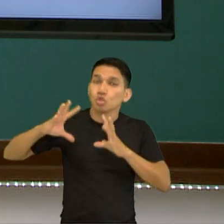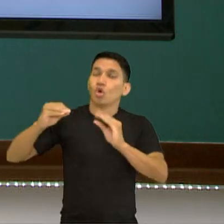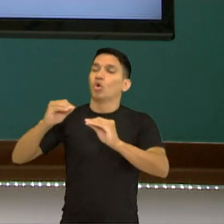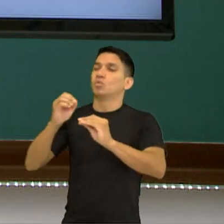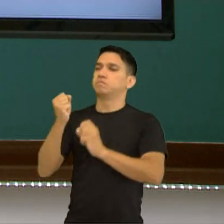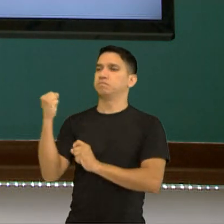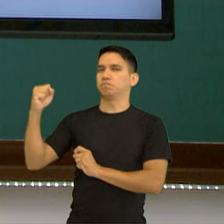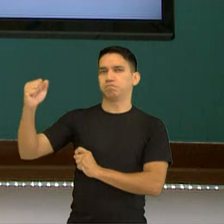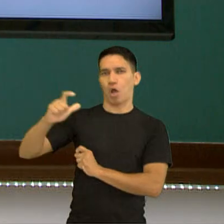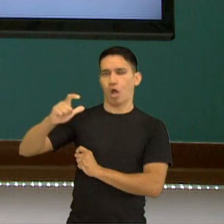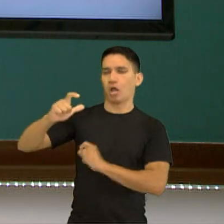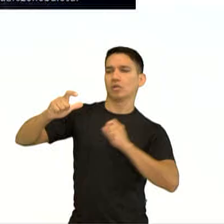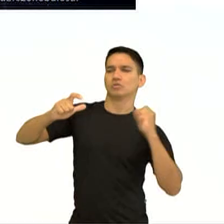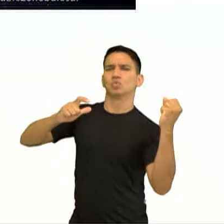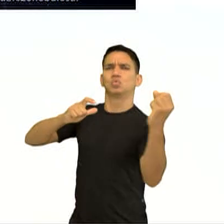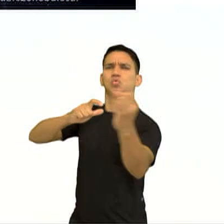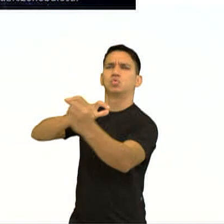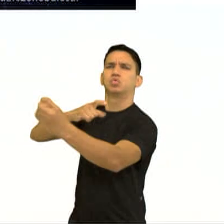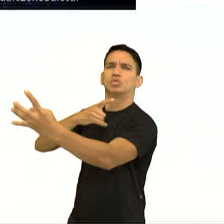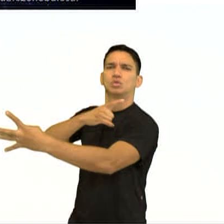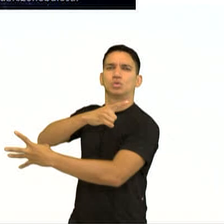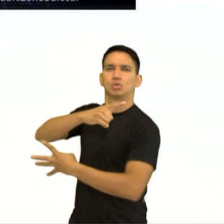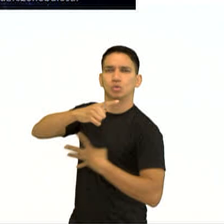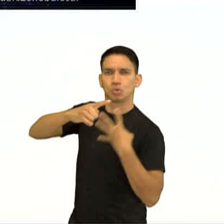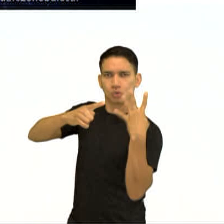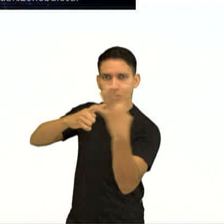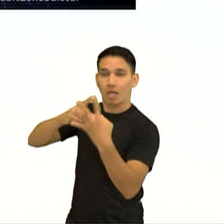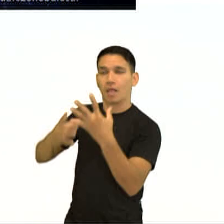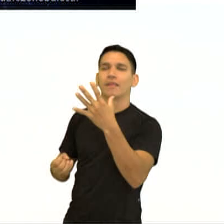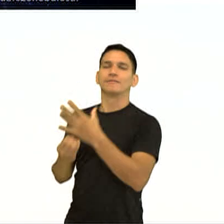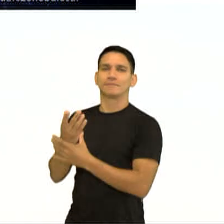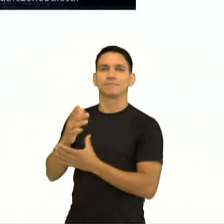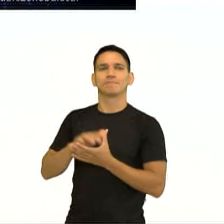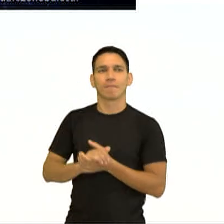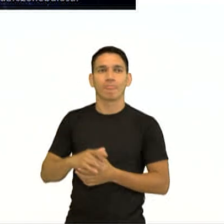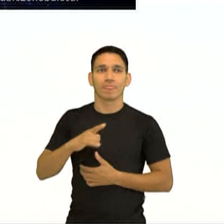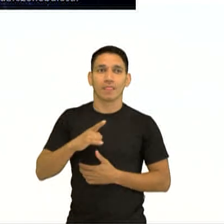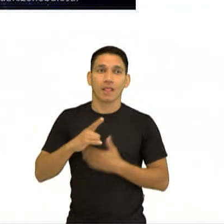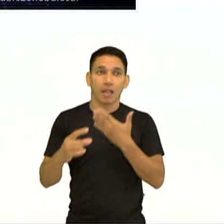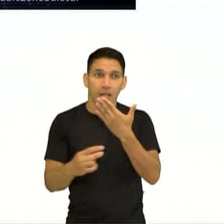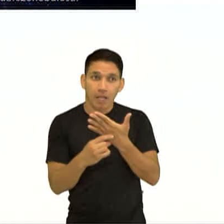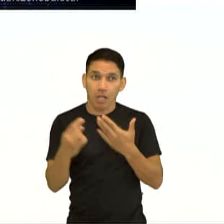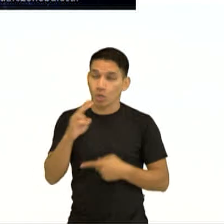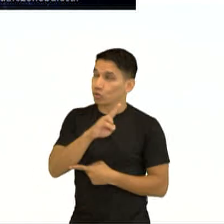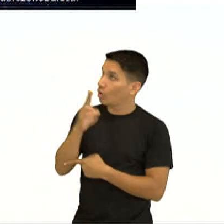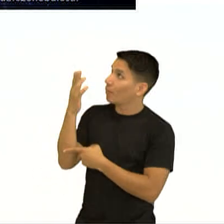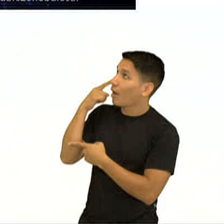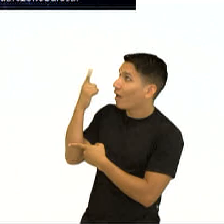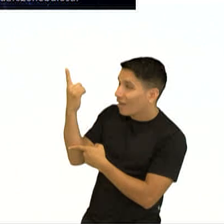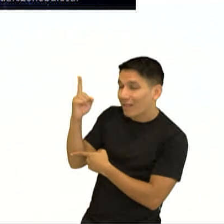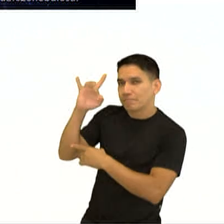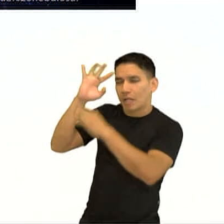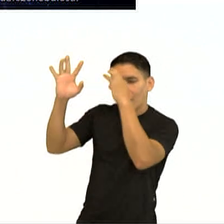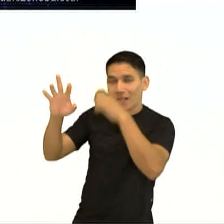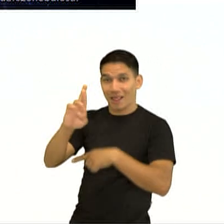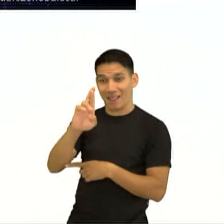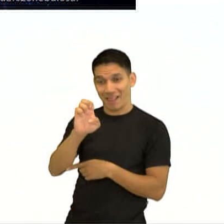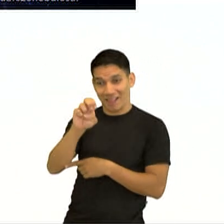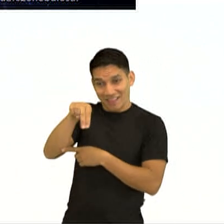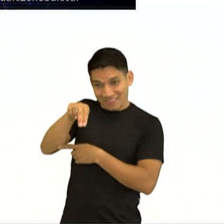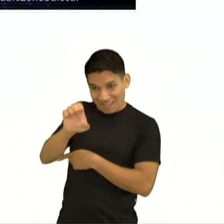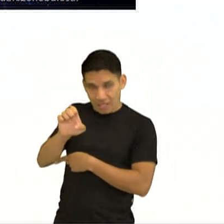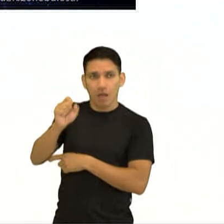ó. Essa teoria foi formulada inicialmente por René Descartes no ano de